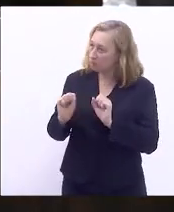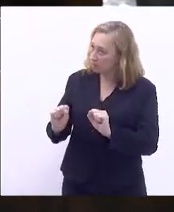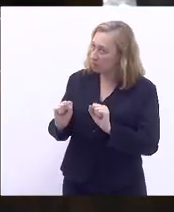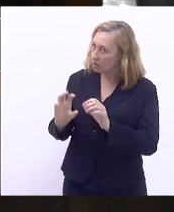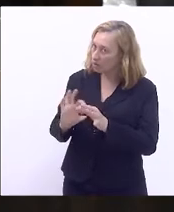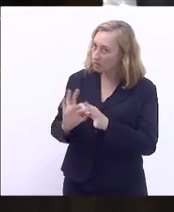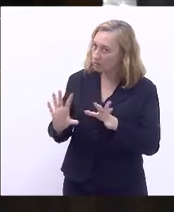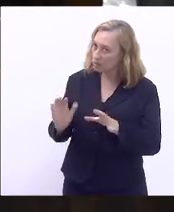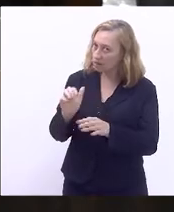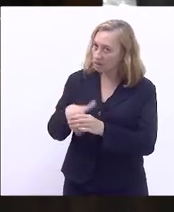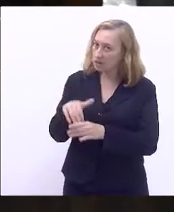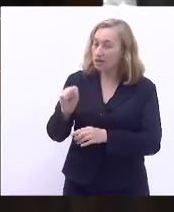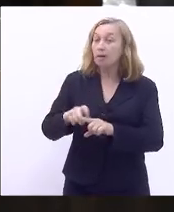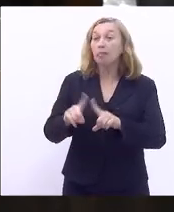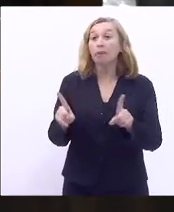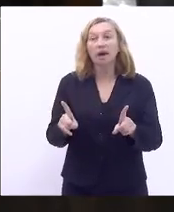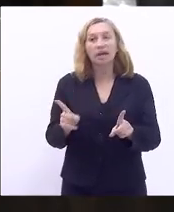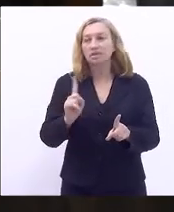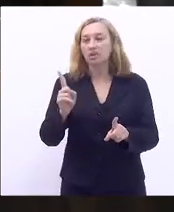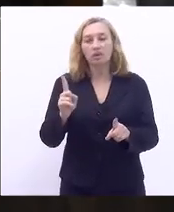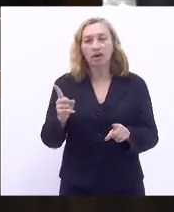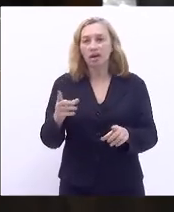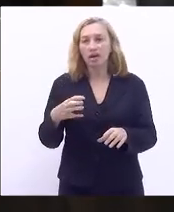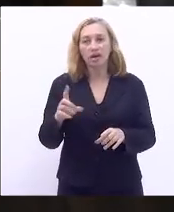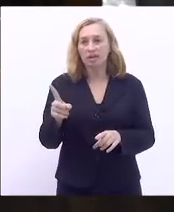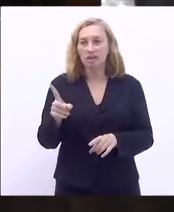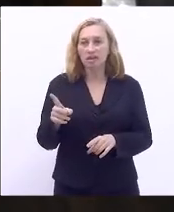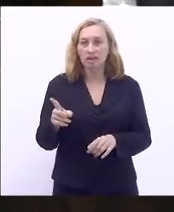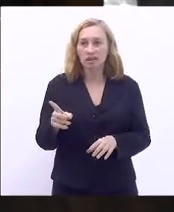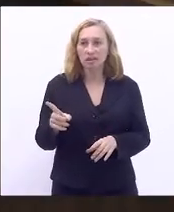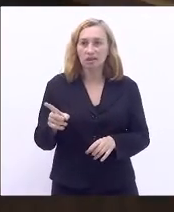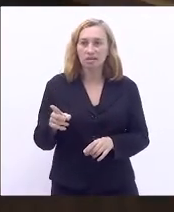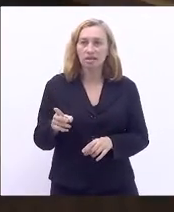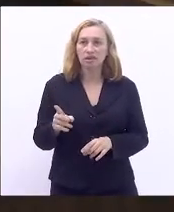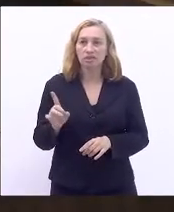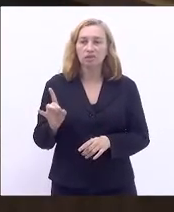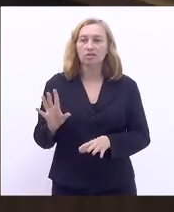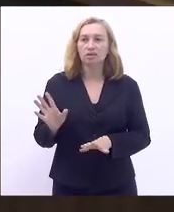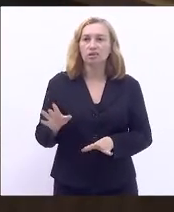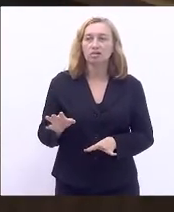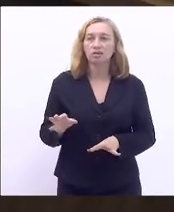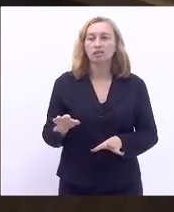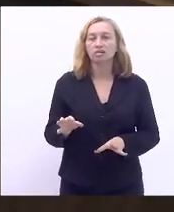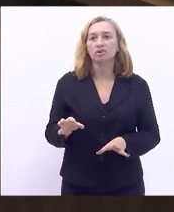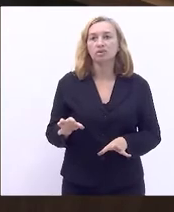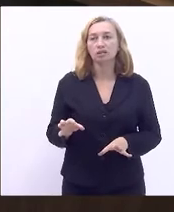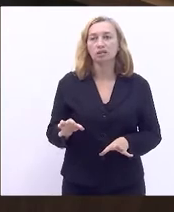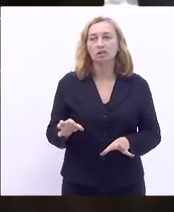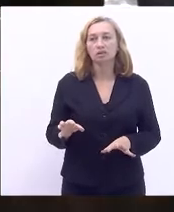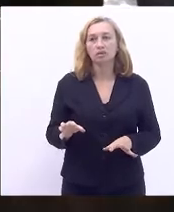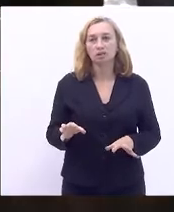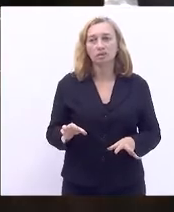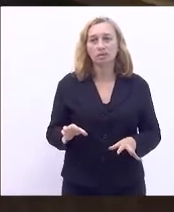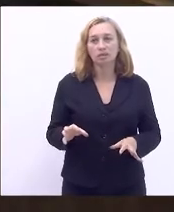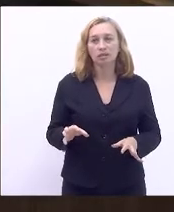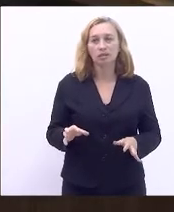bom que vote. Mas não é isso que nós estamos votando. Não. Só isso. Nós estamos votando... Fique à vontade.